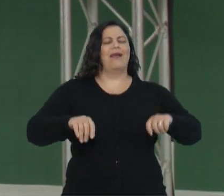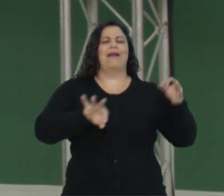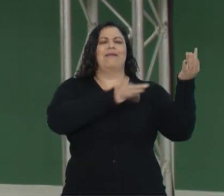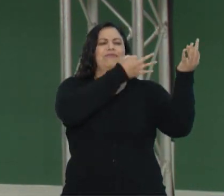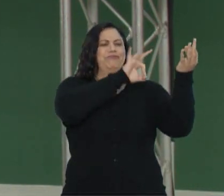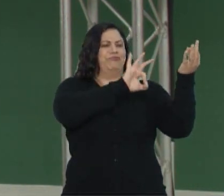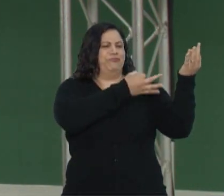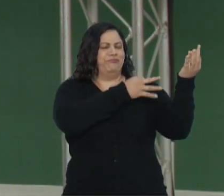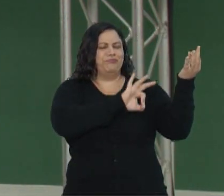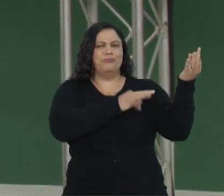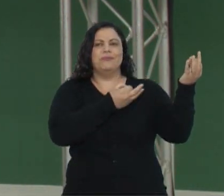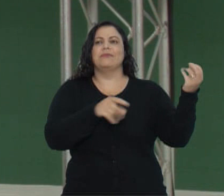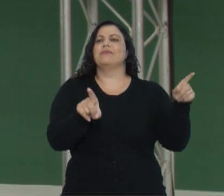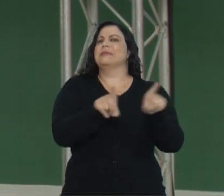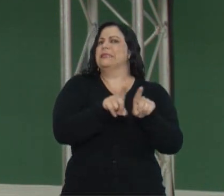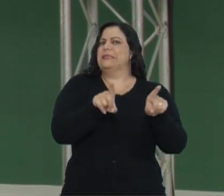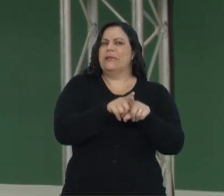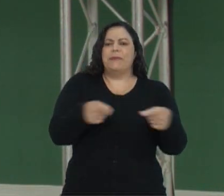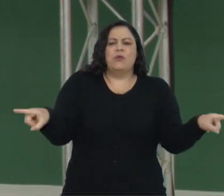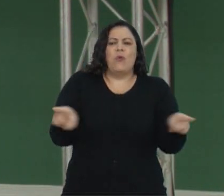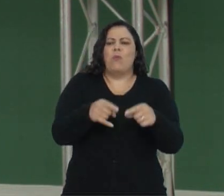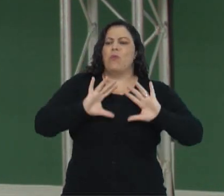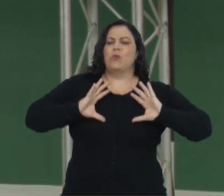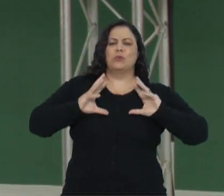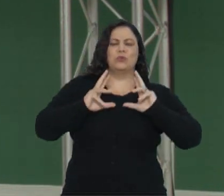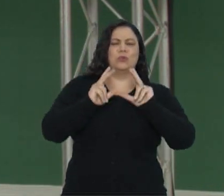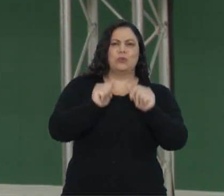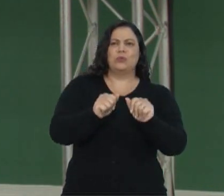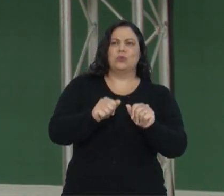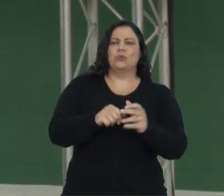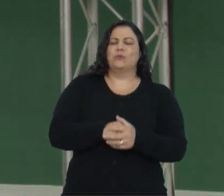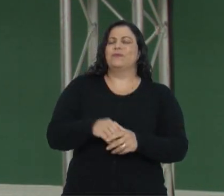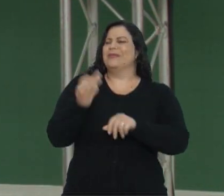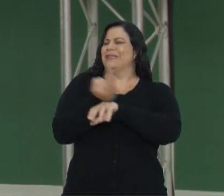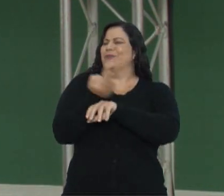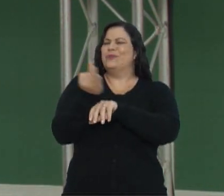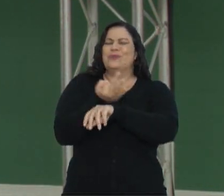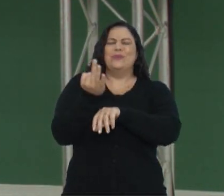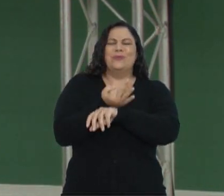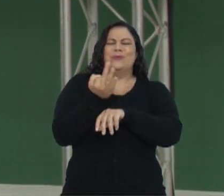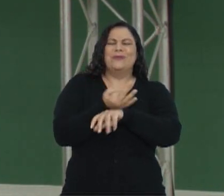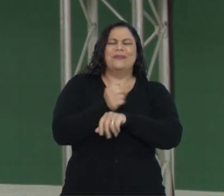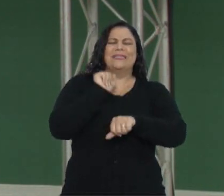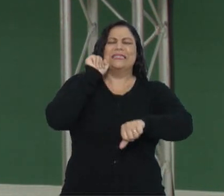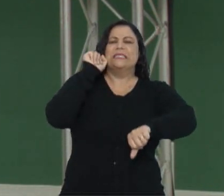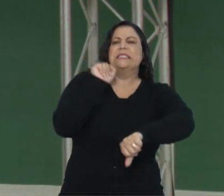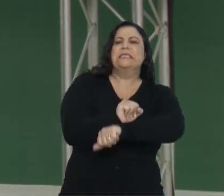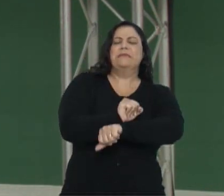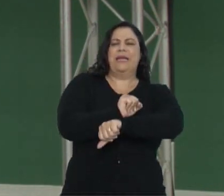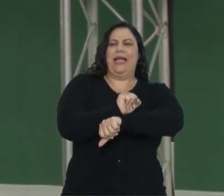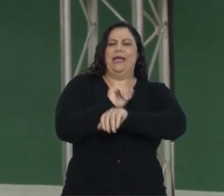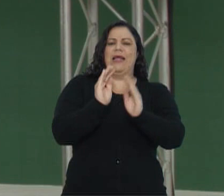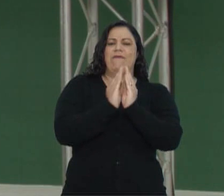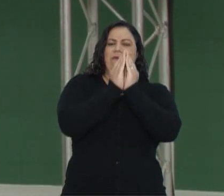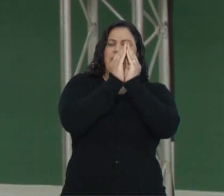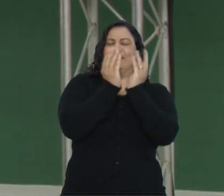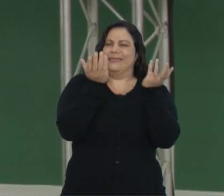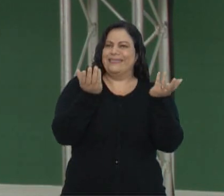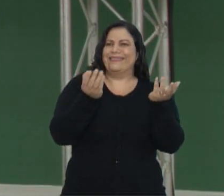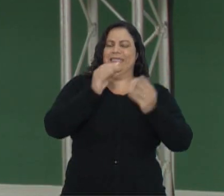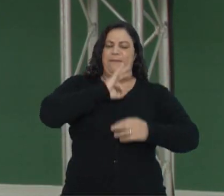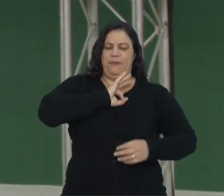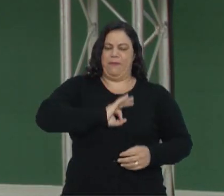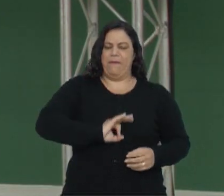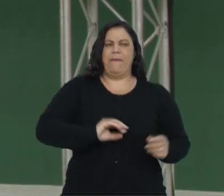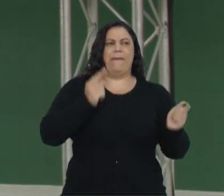igreja, querendo ser padre, só que ele não aguentava ficar nos sermões. Às vezes ele parava uma missa, né? e